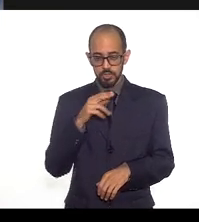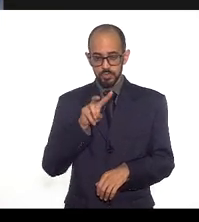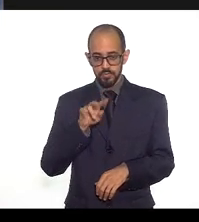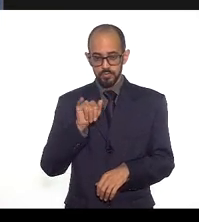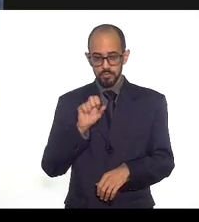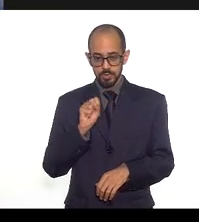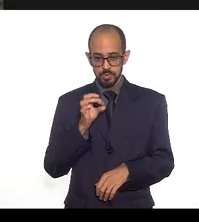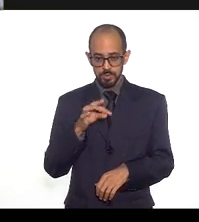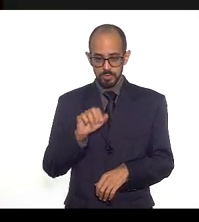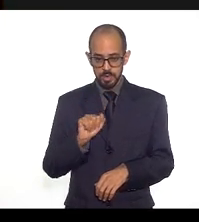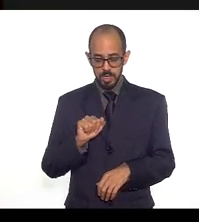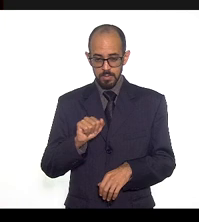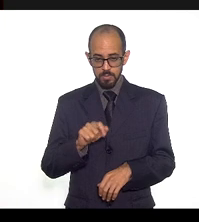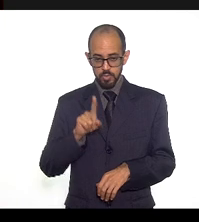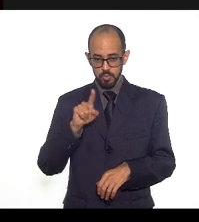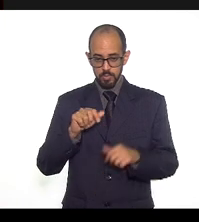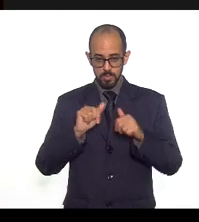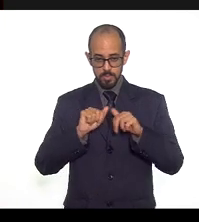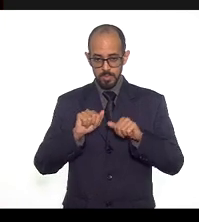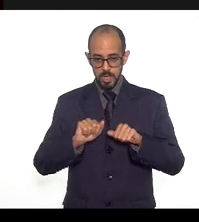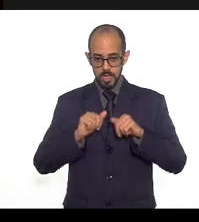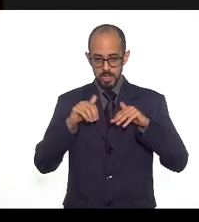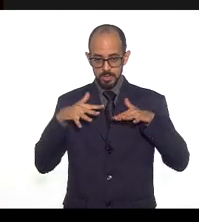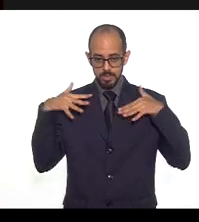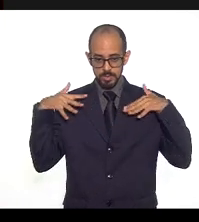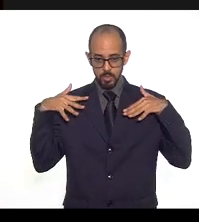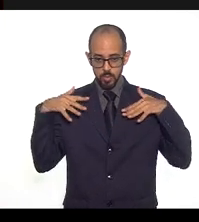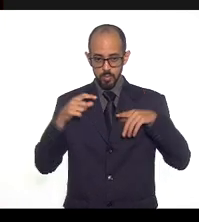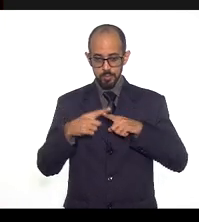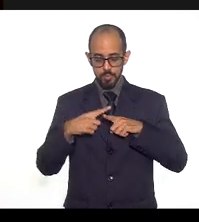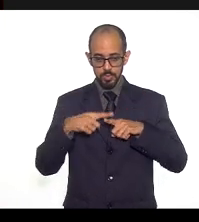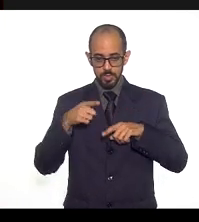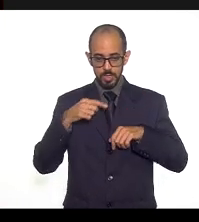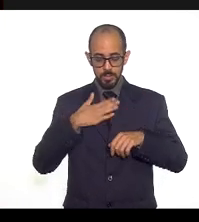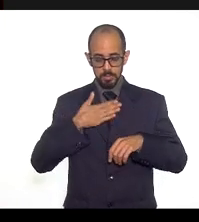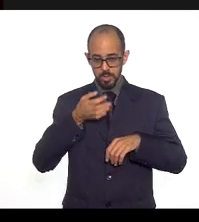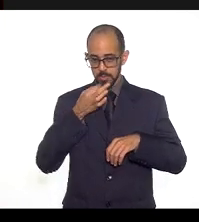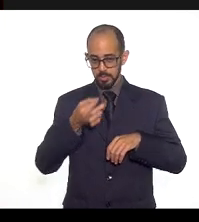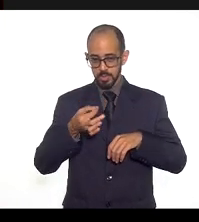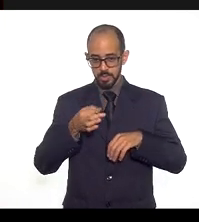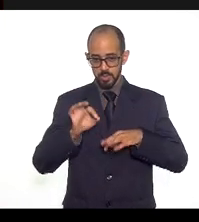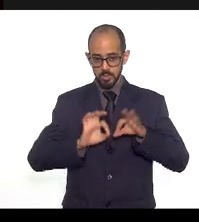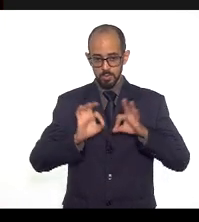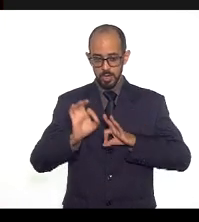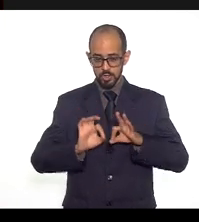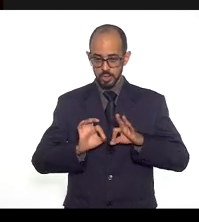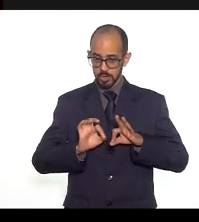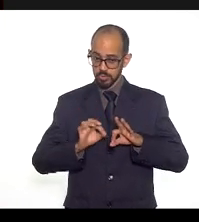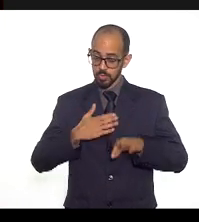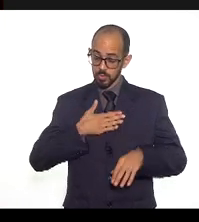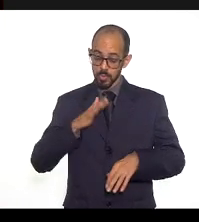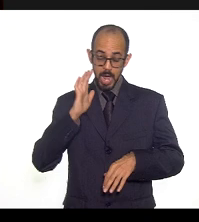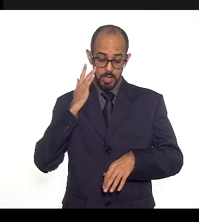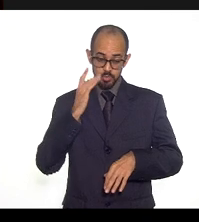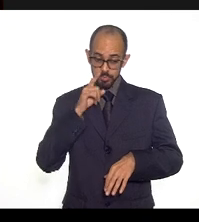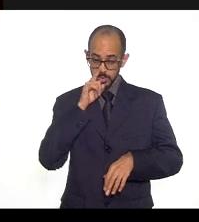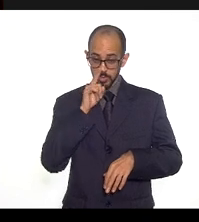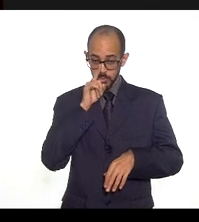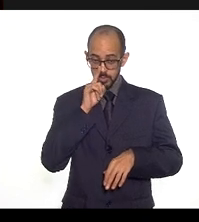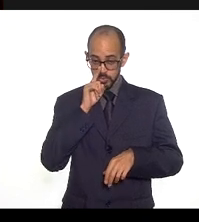sessão, porque eu acho esse projeto, a essência, muito perigoso. Como é que eu vou ter